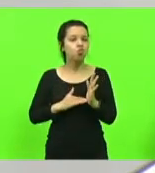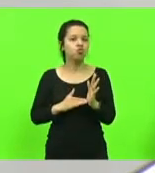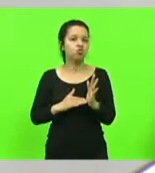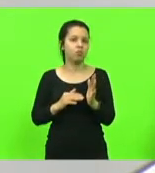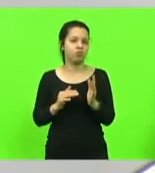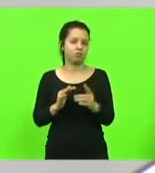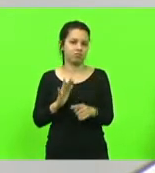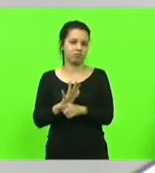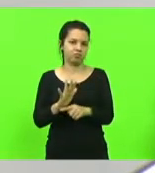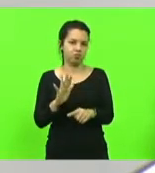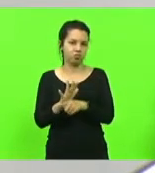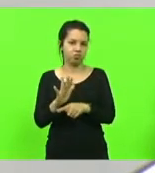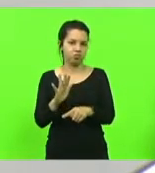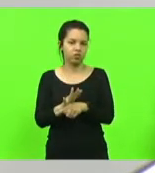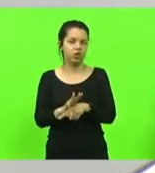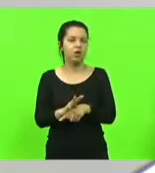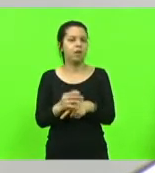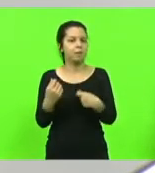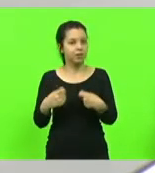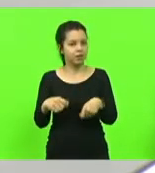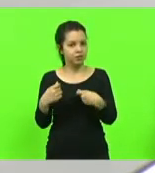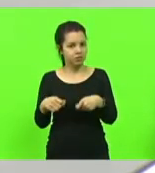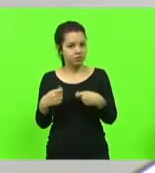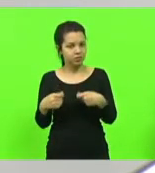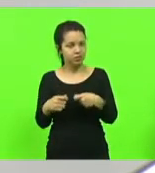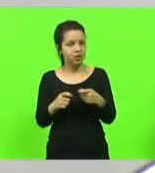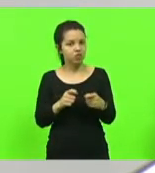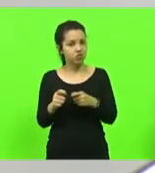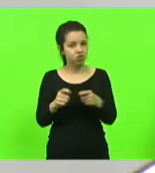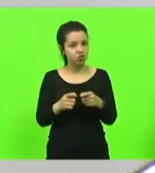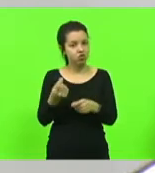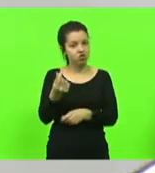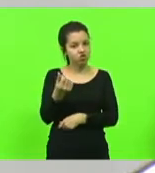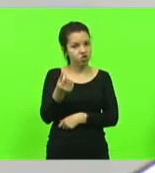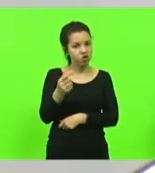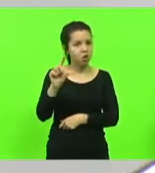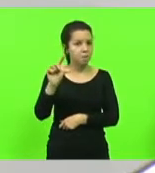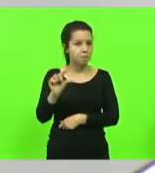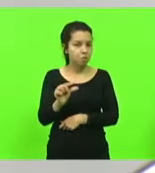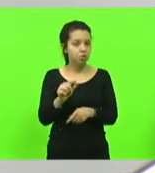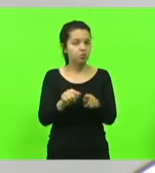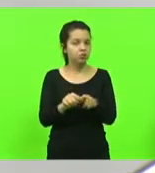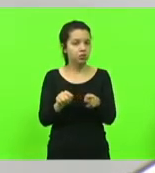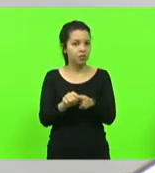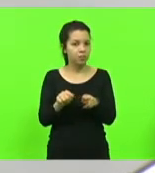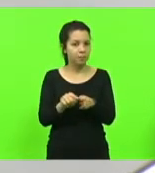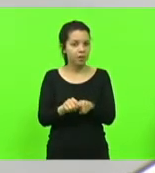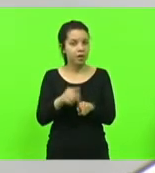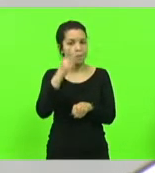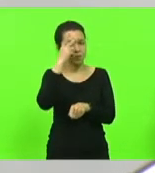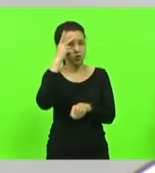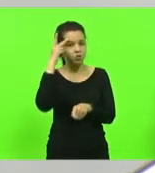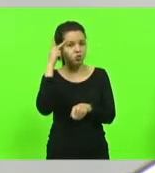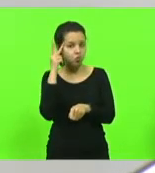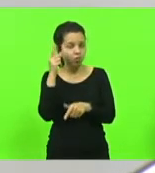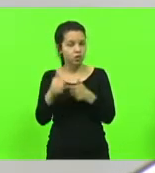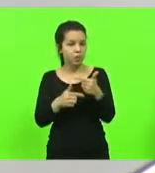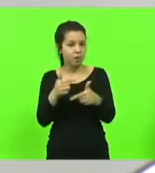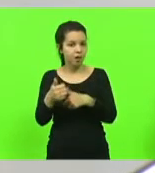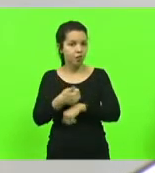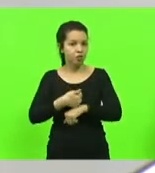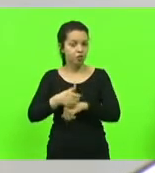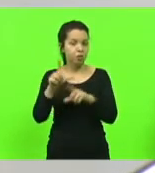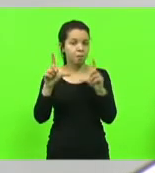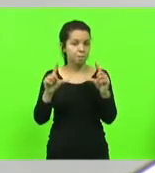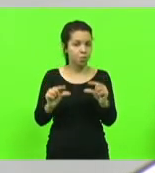de lidar com restrição de recursos, de pessoal ou de infraestrutura. Existem muitas formas